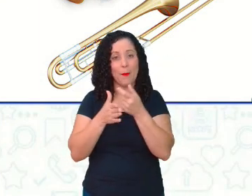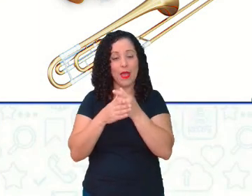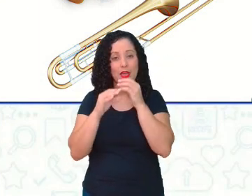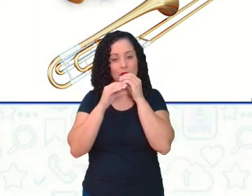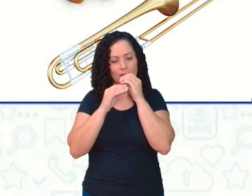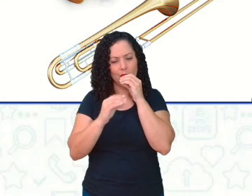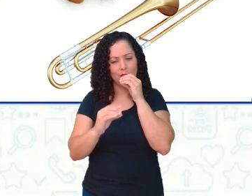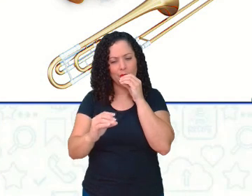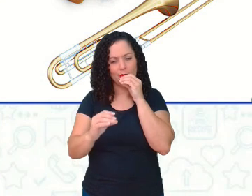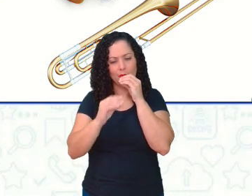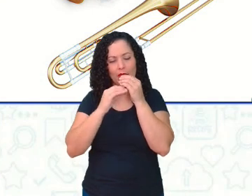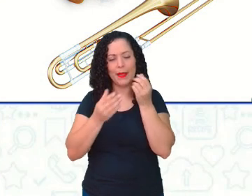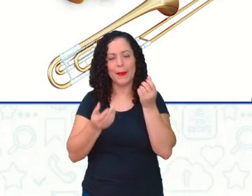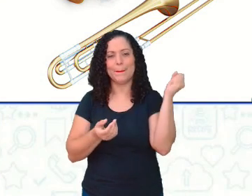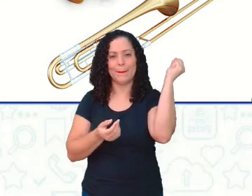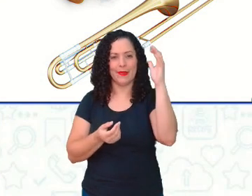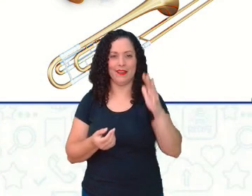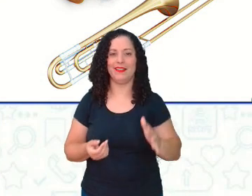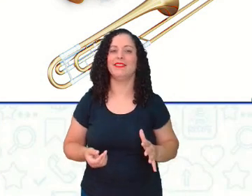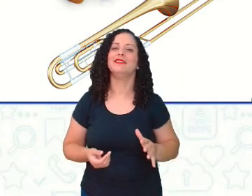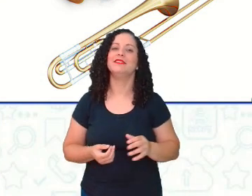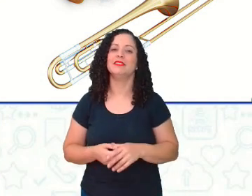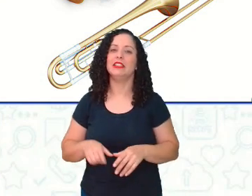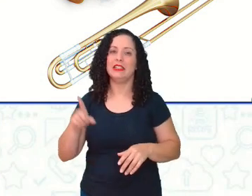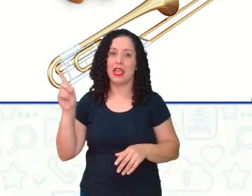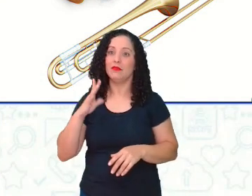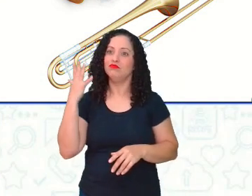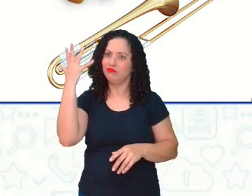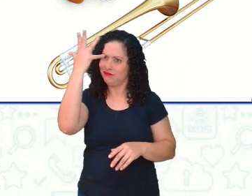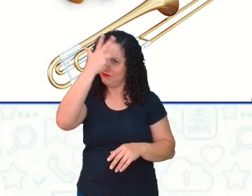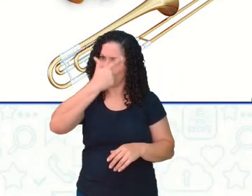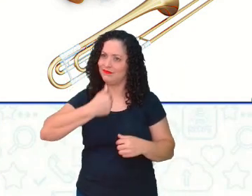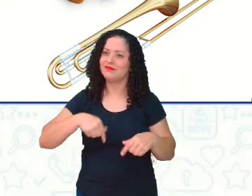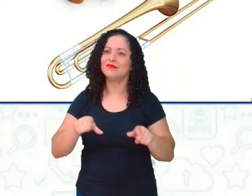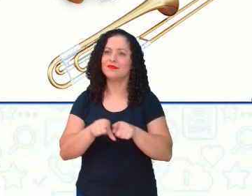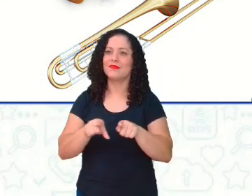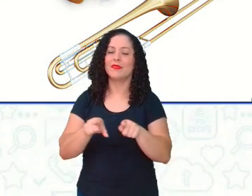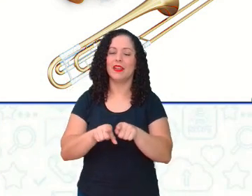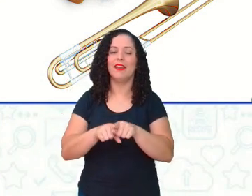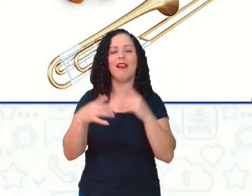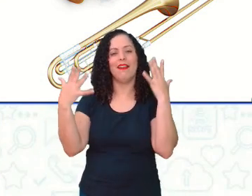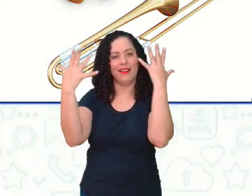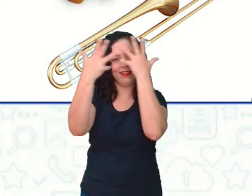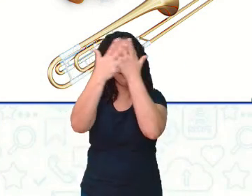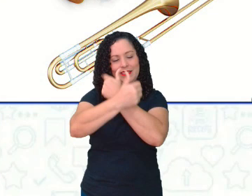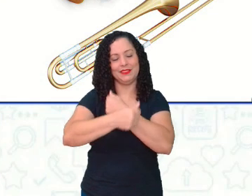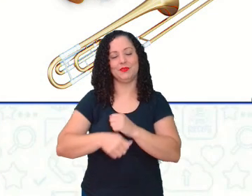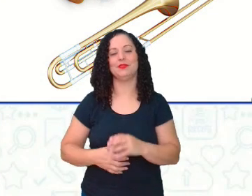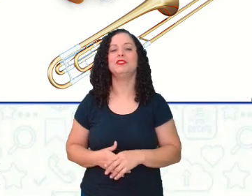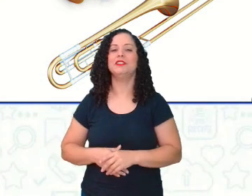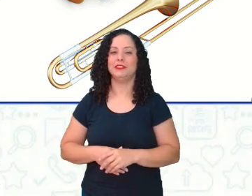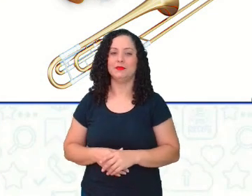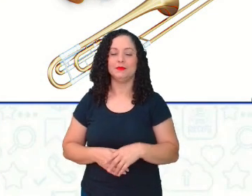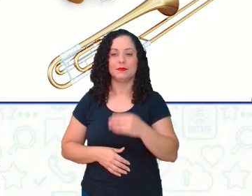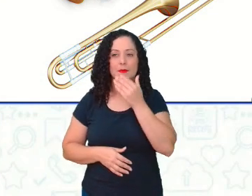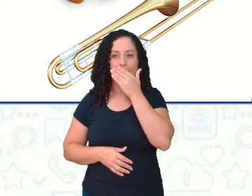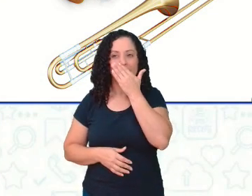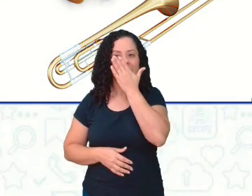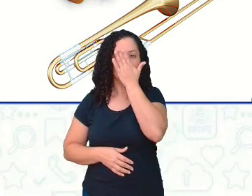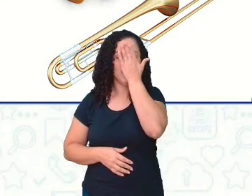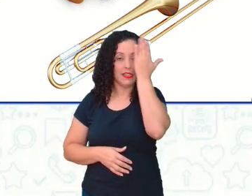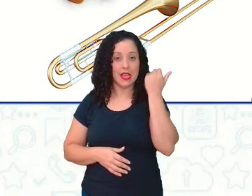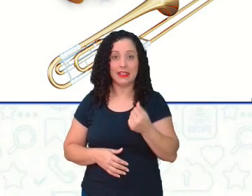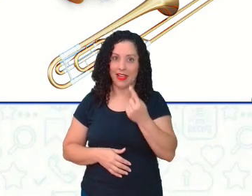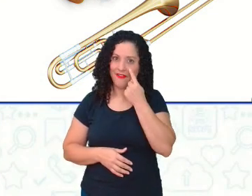doce, que é bem barato, né? Sim. E é um instrumento bem bonito, que tem uma sonoridade linda. Elas são feitas de plástico. E aí vocês estão